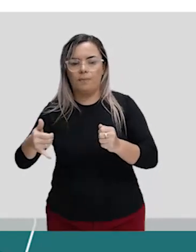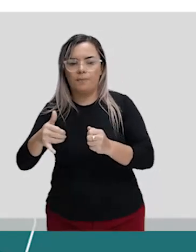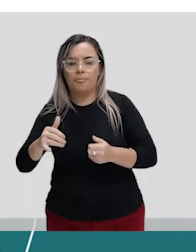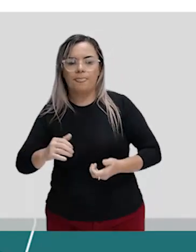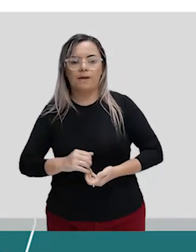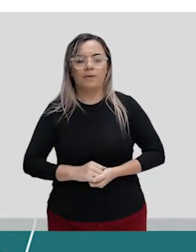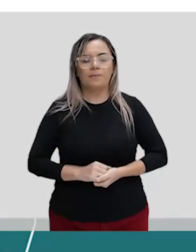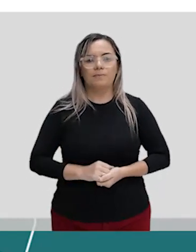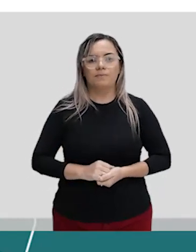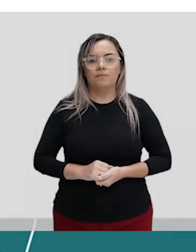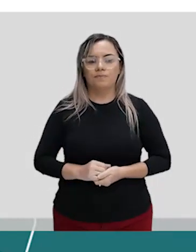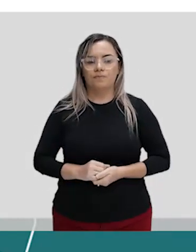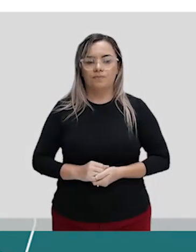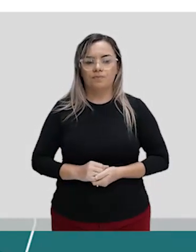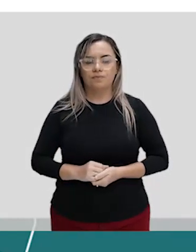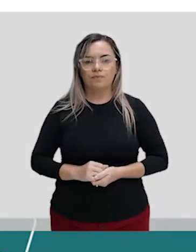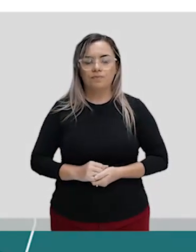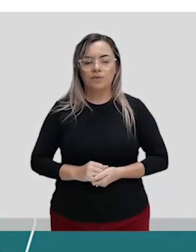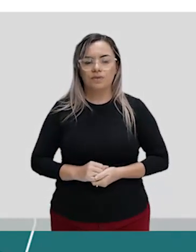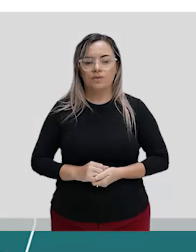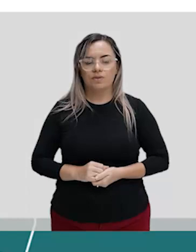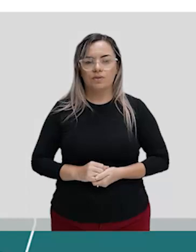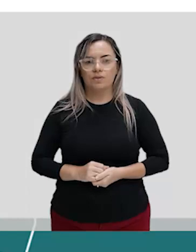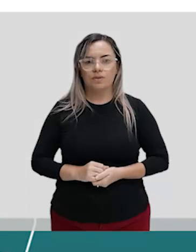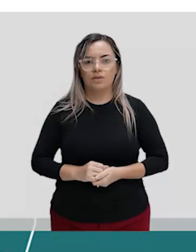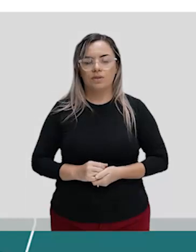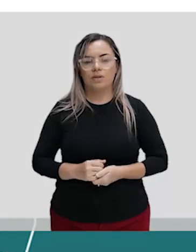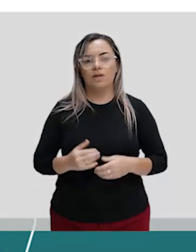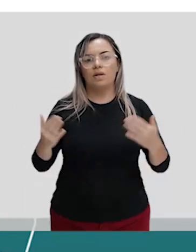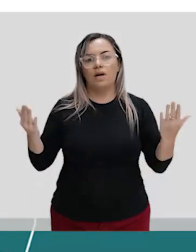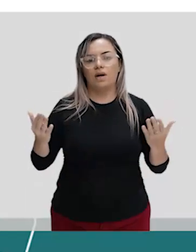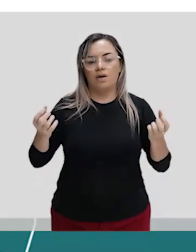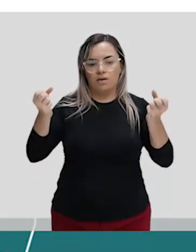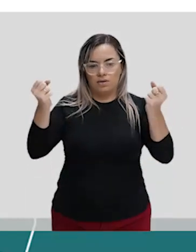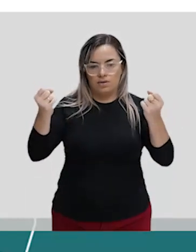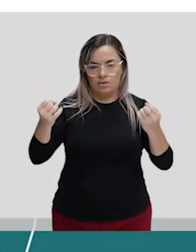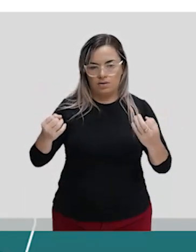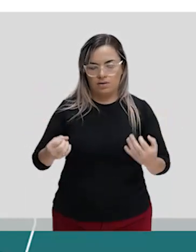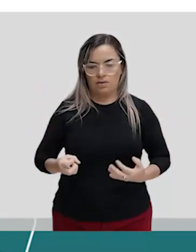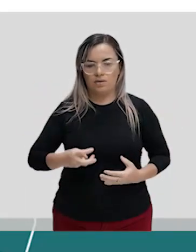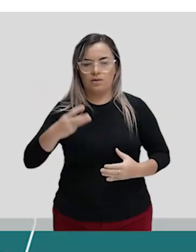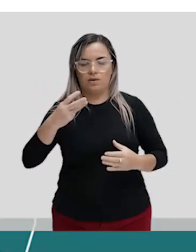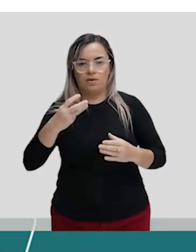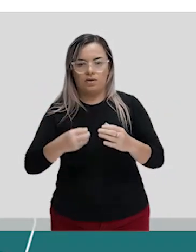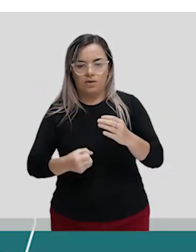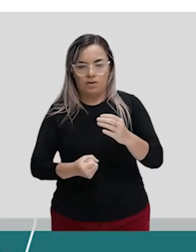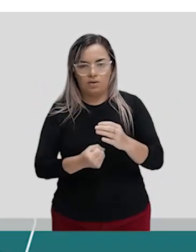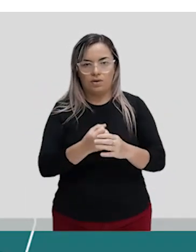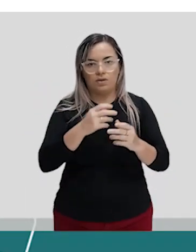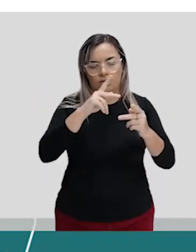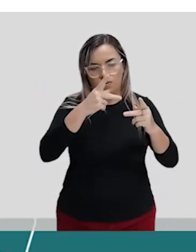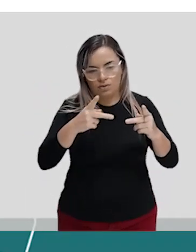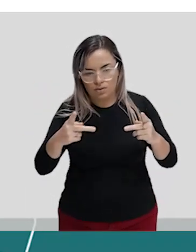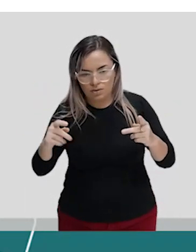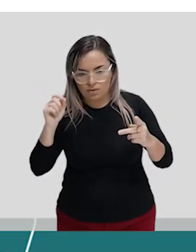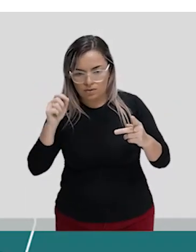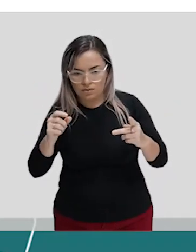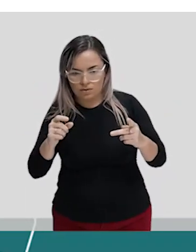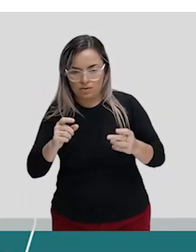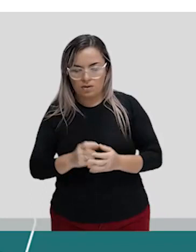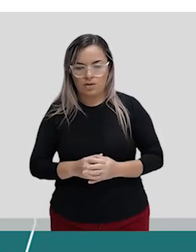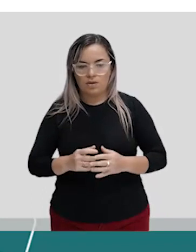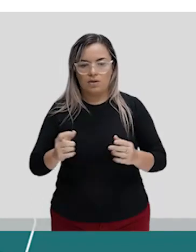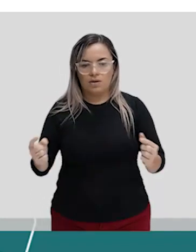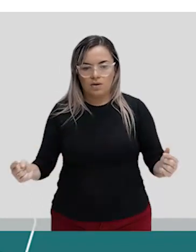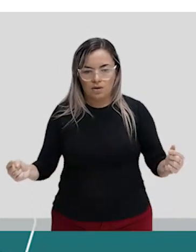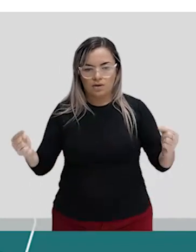que seria a estrutura terciária de uma proteína? A combinação entre alfa-hélices